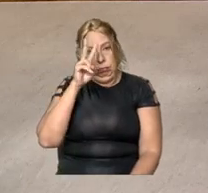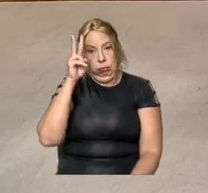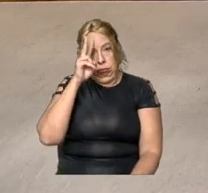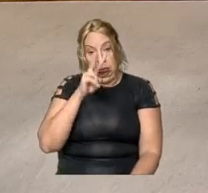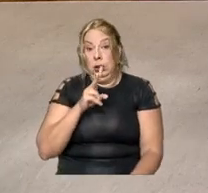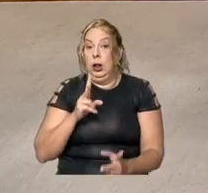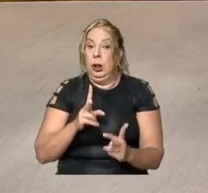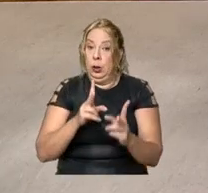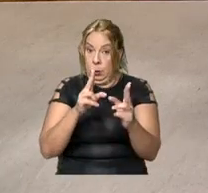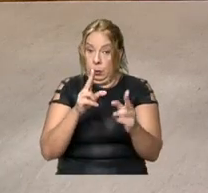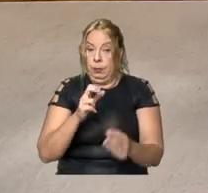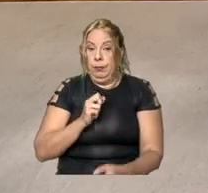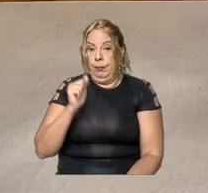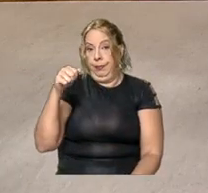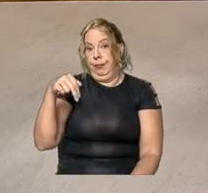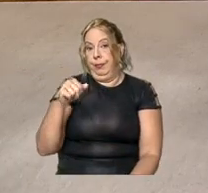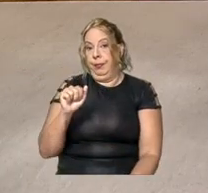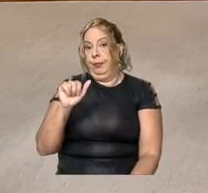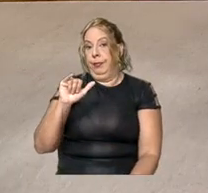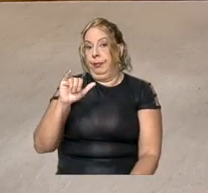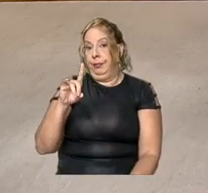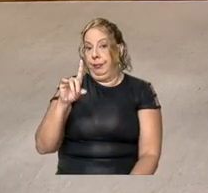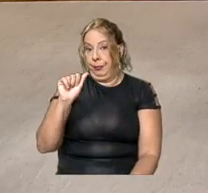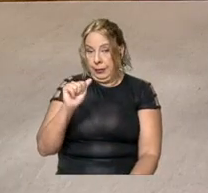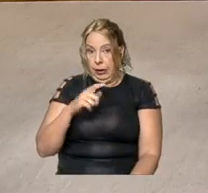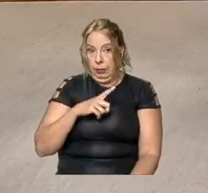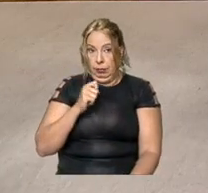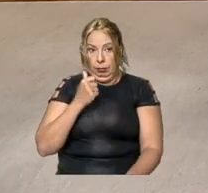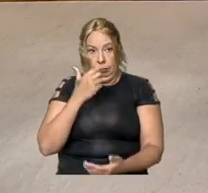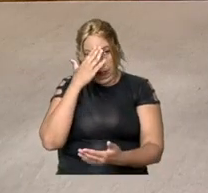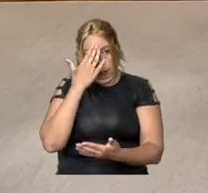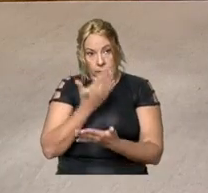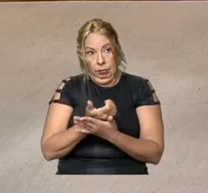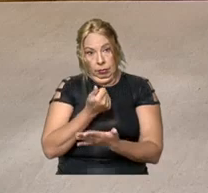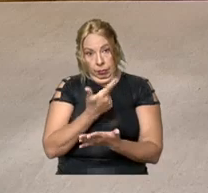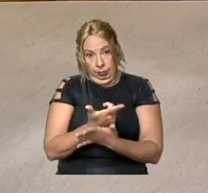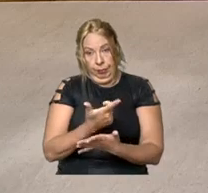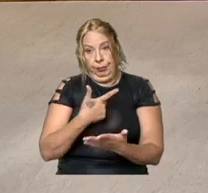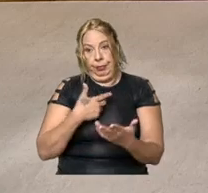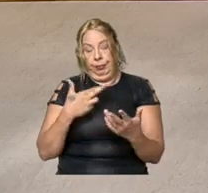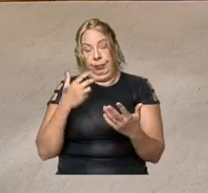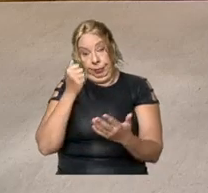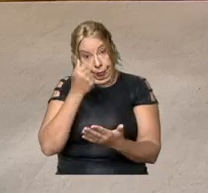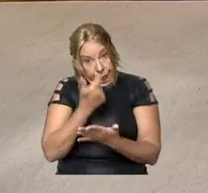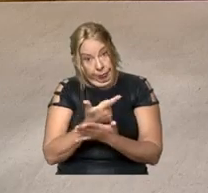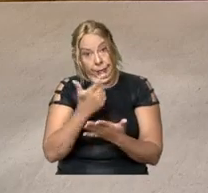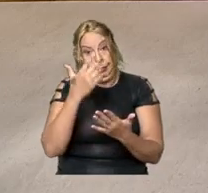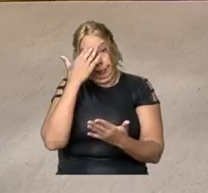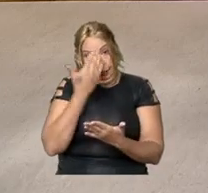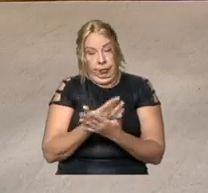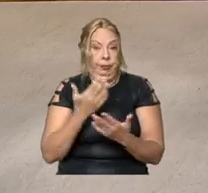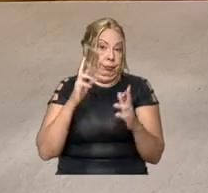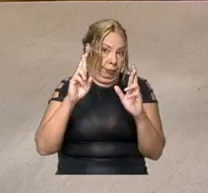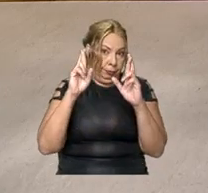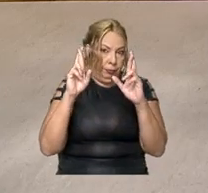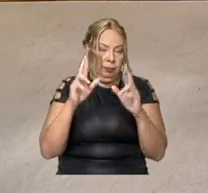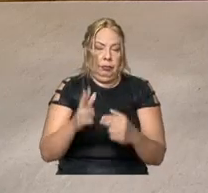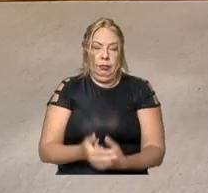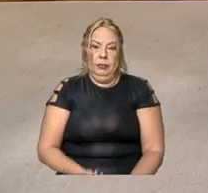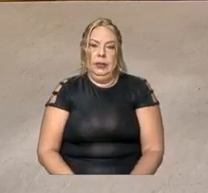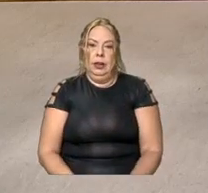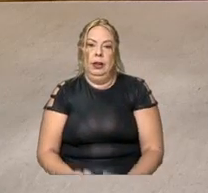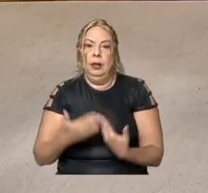a da dona Nailda, basta acreditar, garantir o título e torcer bastante. Sem dúvida. Rogerinho disse que conversou com ela e que a alegria foi